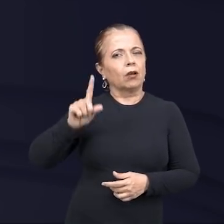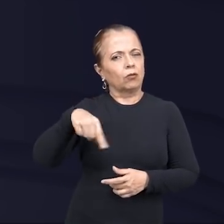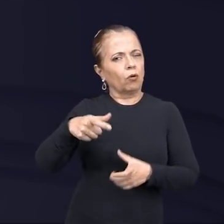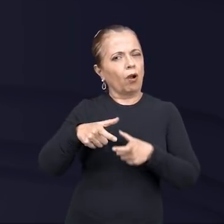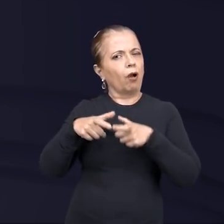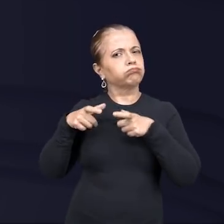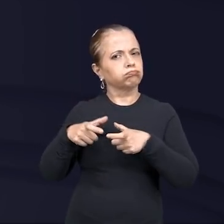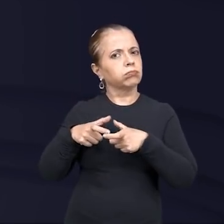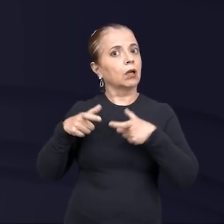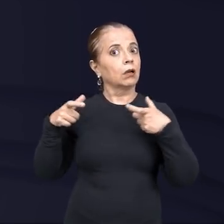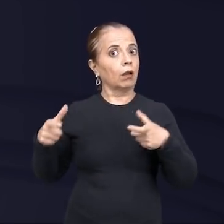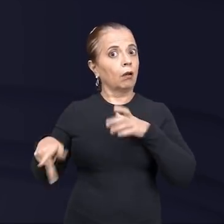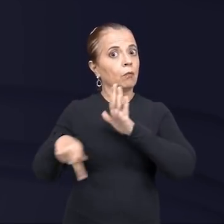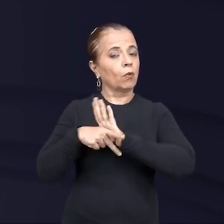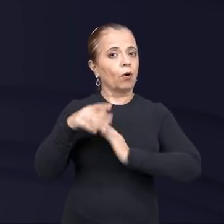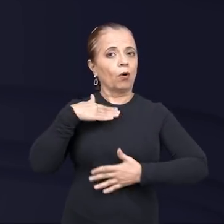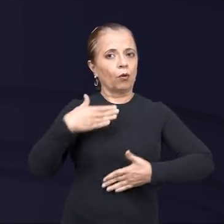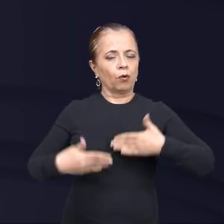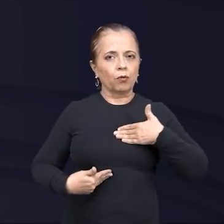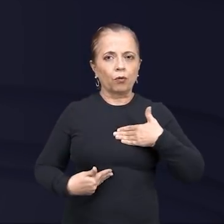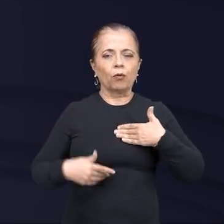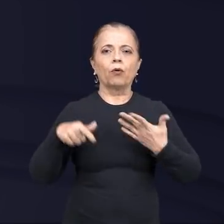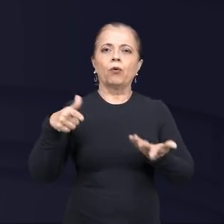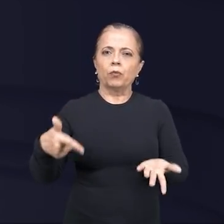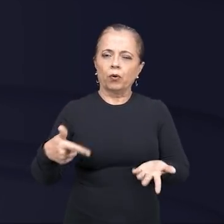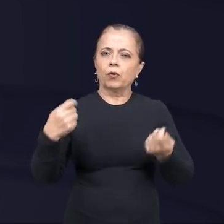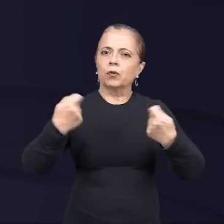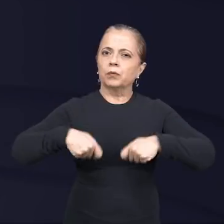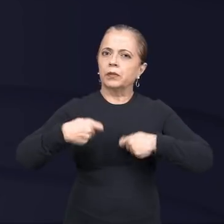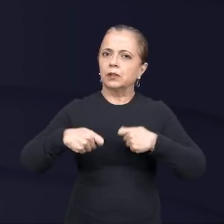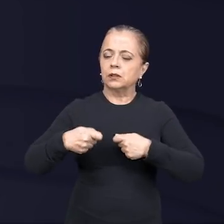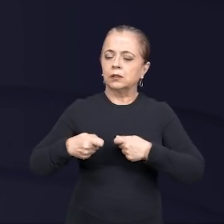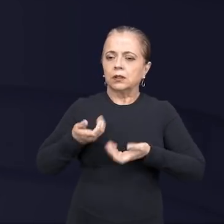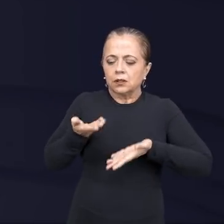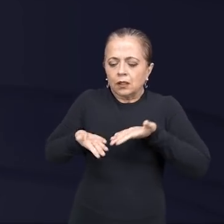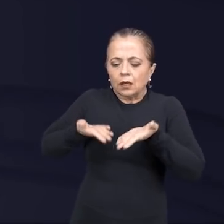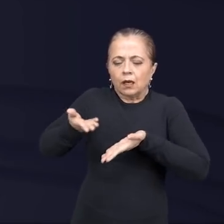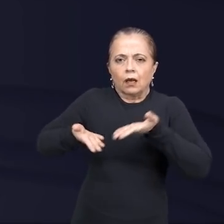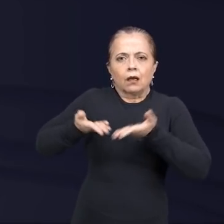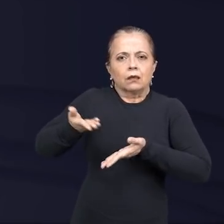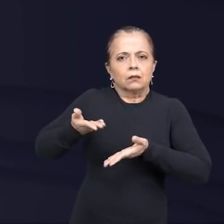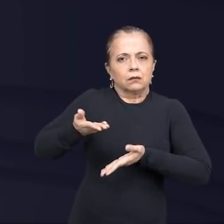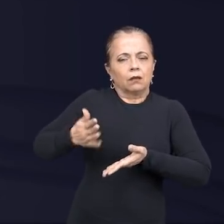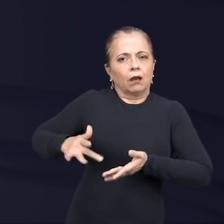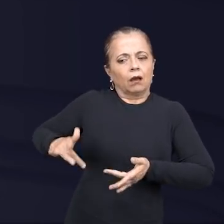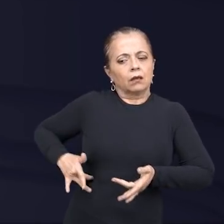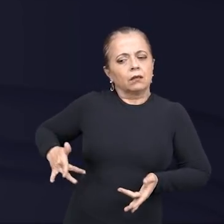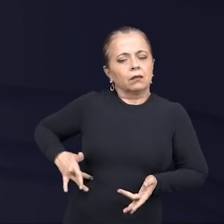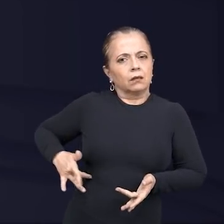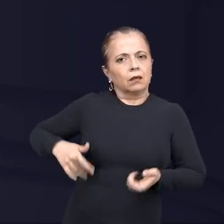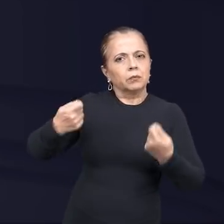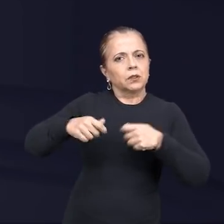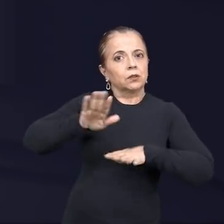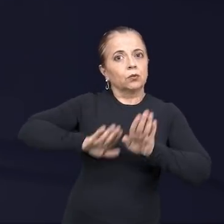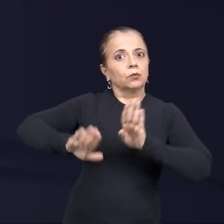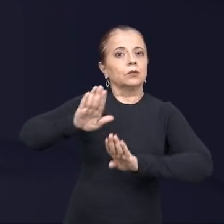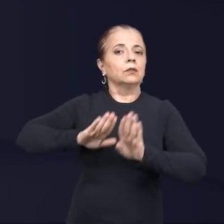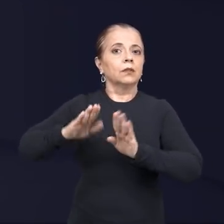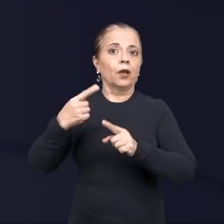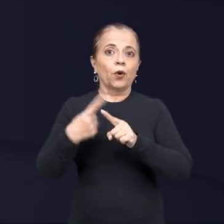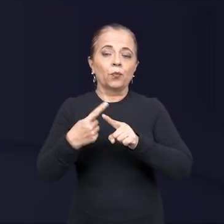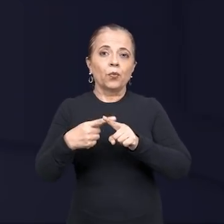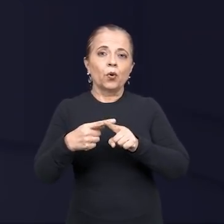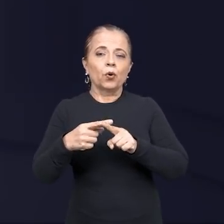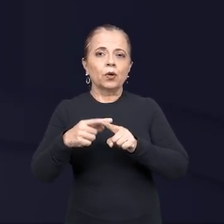bastante grande, né, do ser humano. Obviamente que a gente tem que tratar do órgão de uma criança, ele é um pouquinho menor,